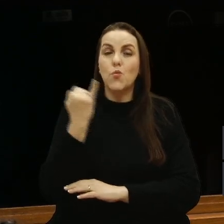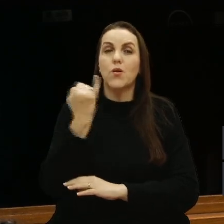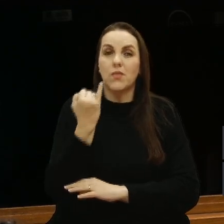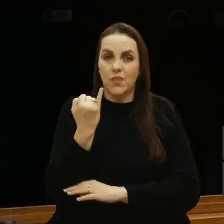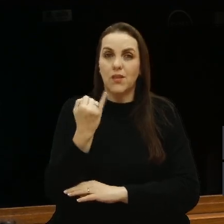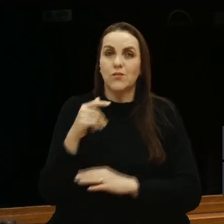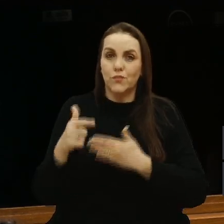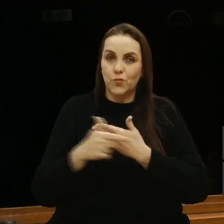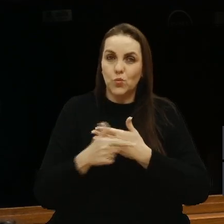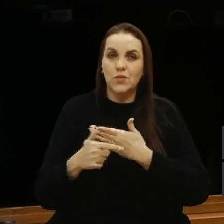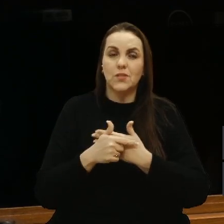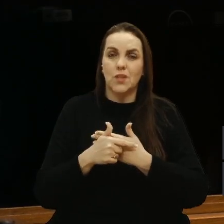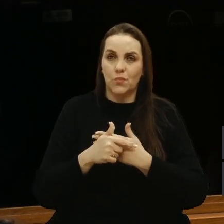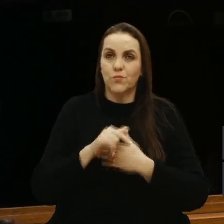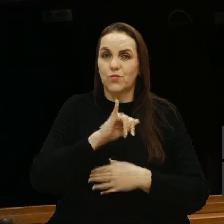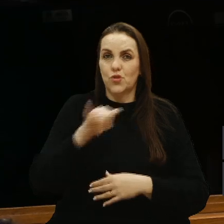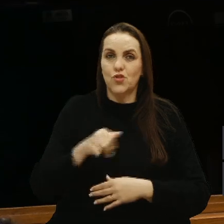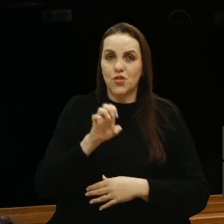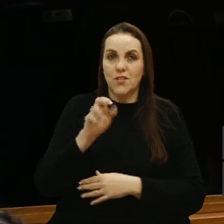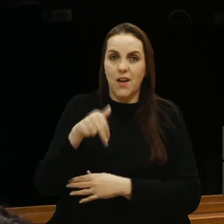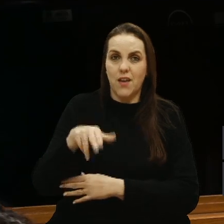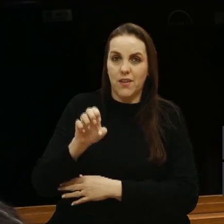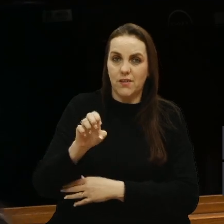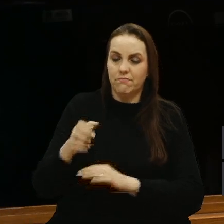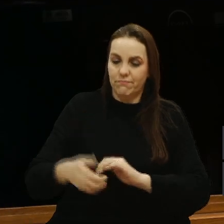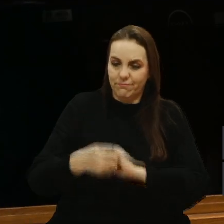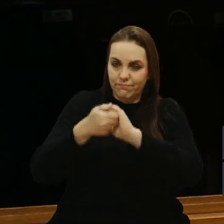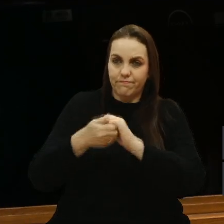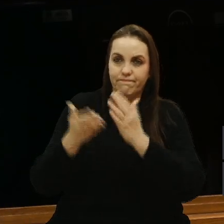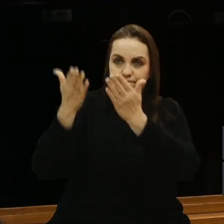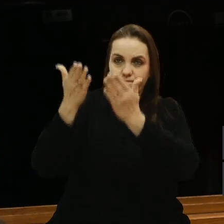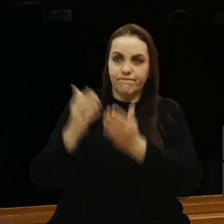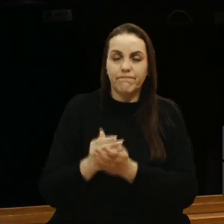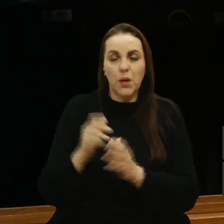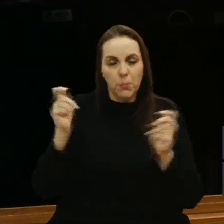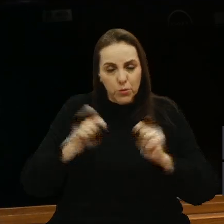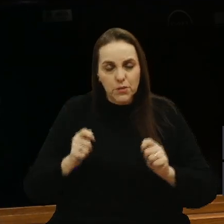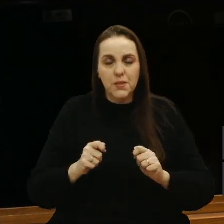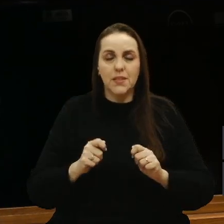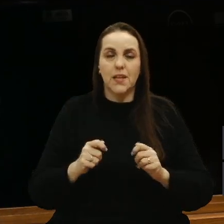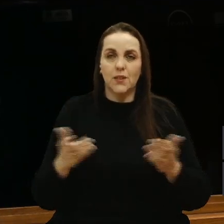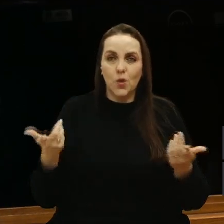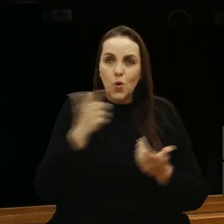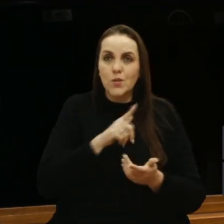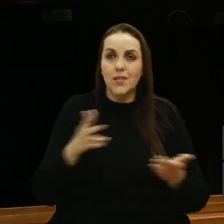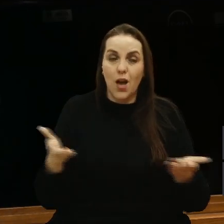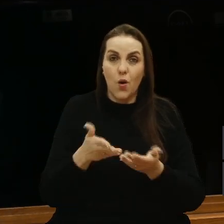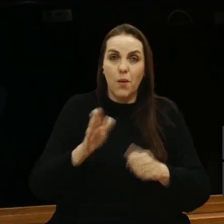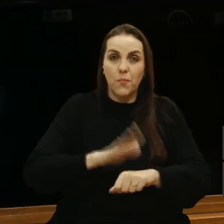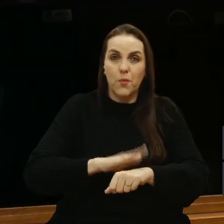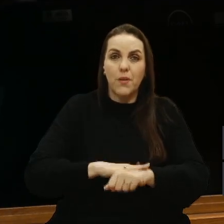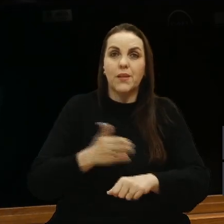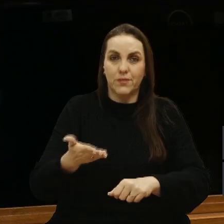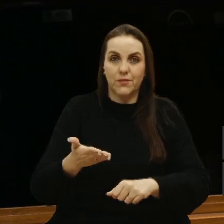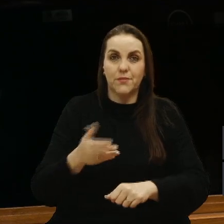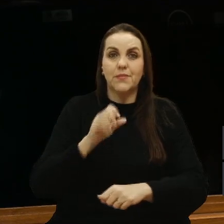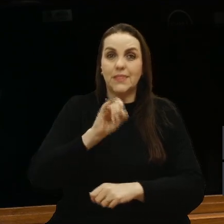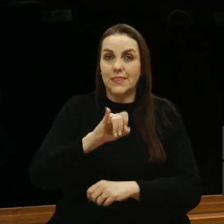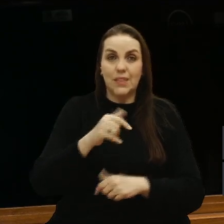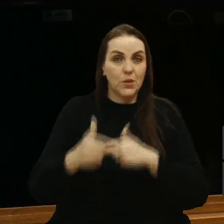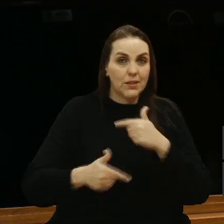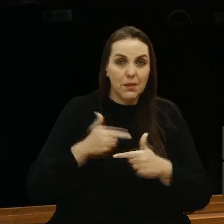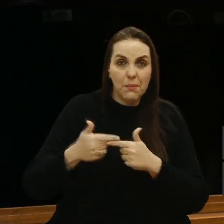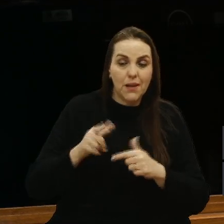Jane. Gostaria de te saudar para que fosse possível chegar nesse momento que nós estamos aqui. Se não fosse o trabalho